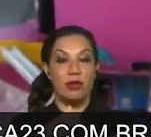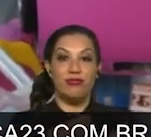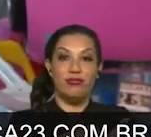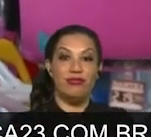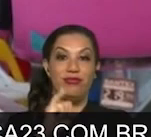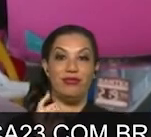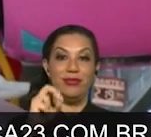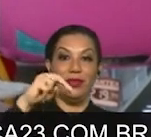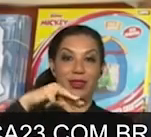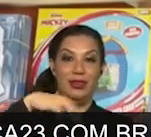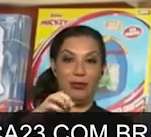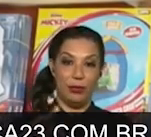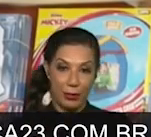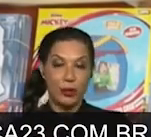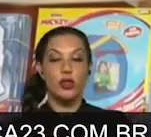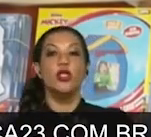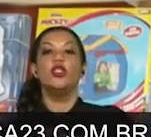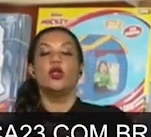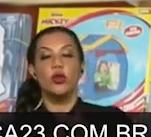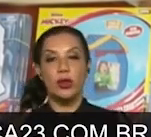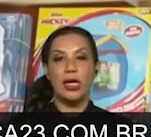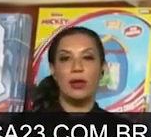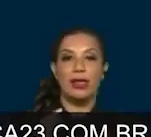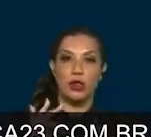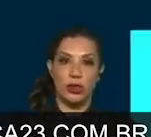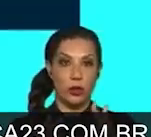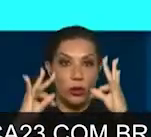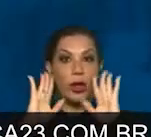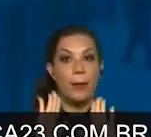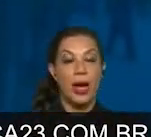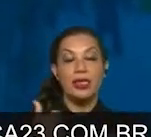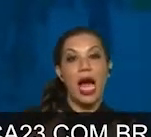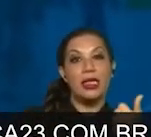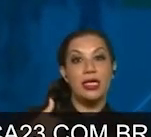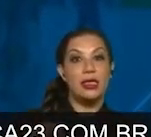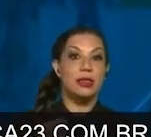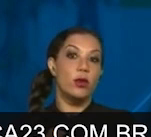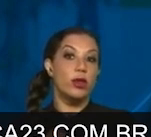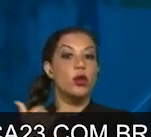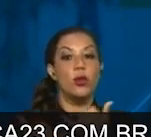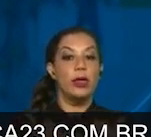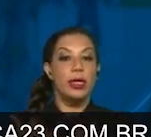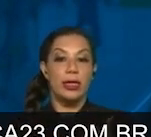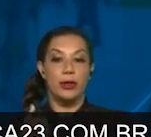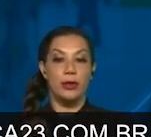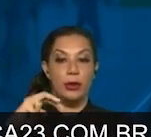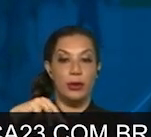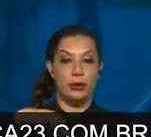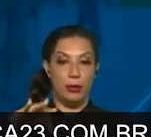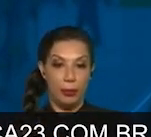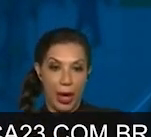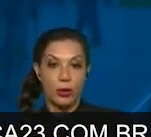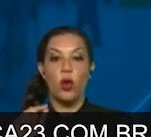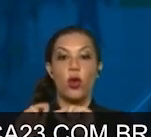Inmetro, o Instituto Nacional de Metrologia, Qualidade e Tecnologia. Quando analisa a segurança de um brinquedo, o Inmetro considera o risco de